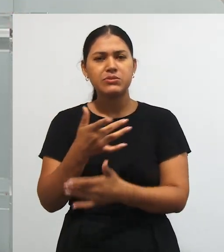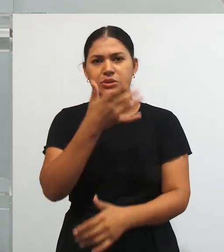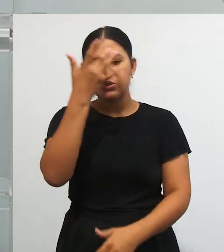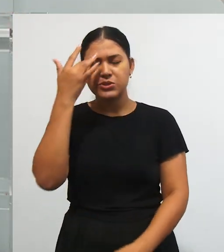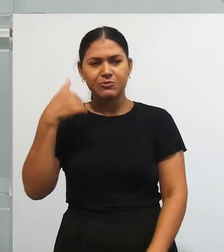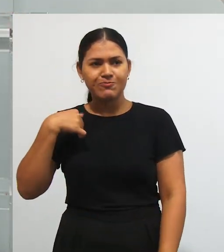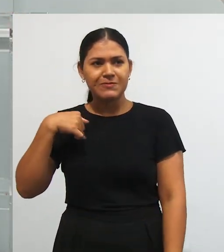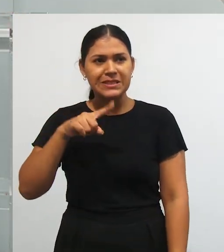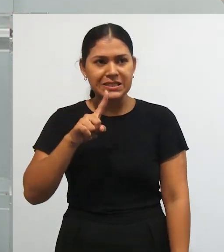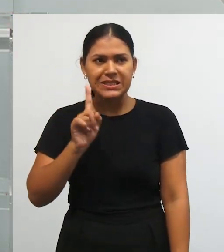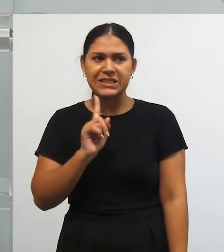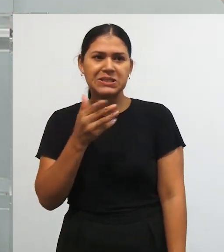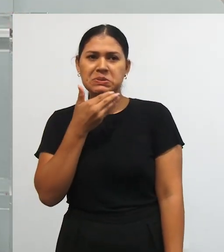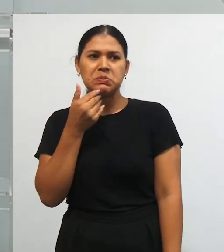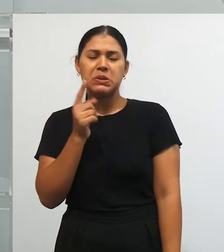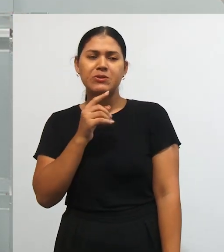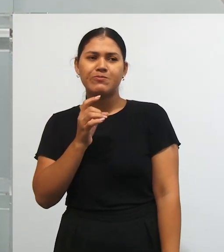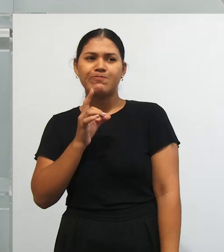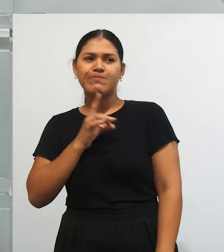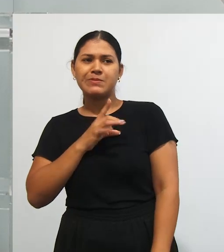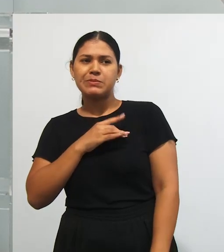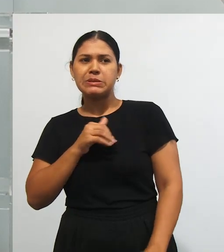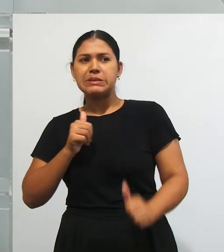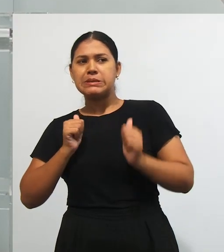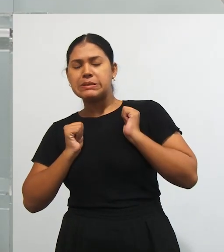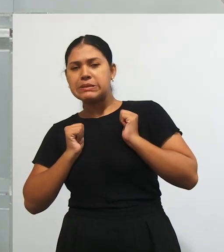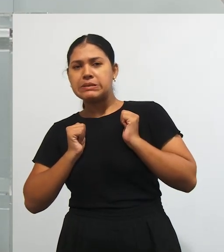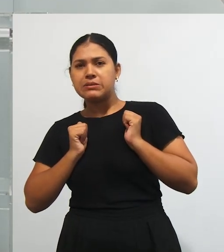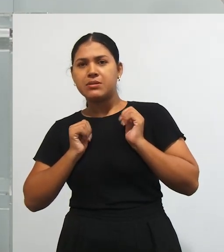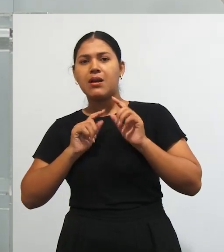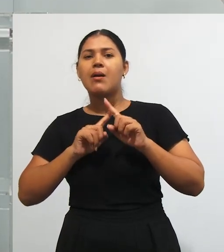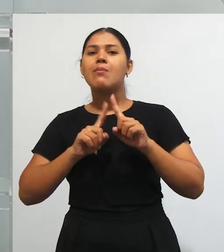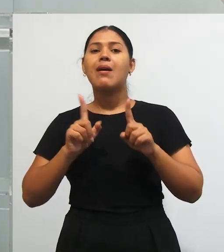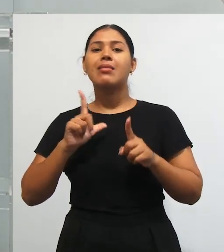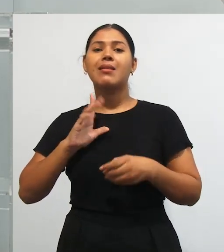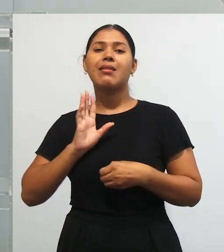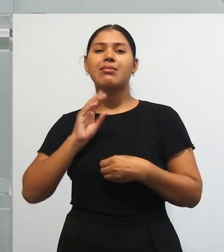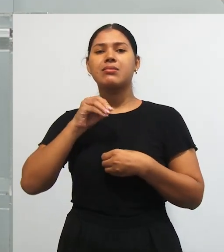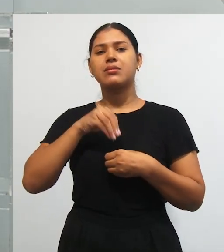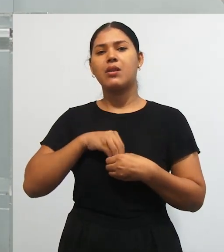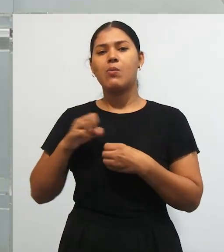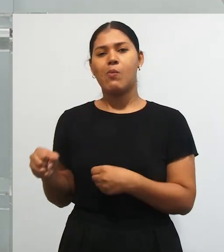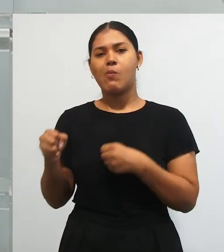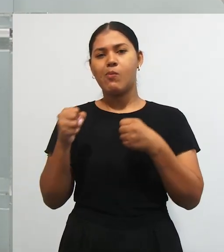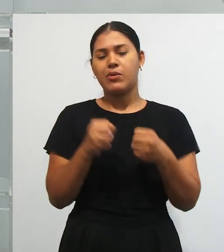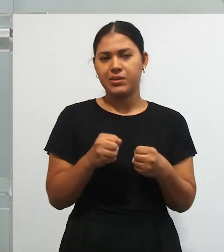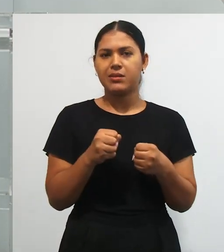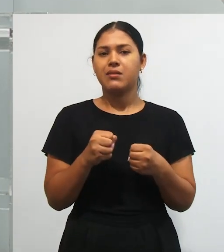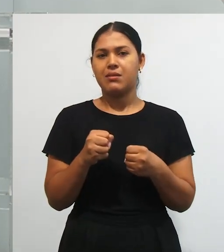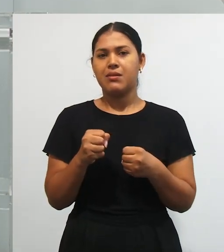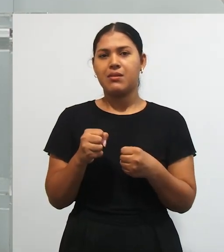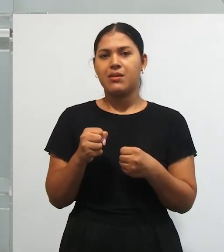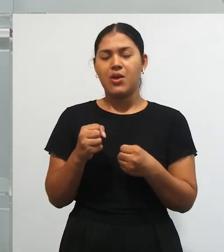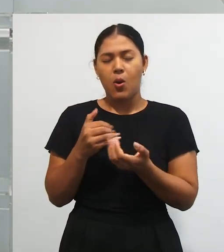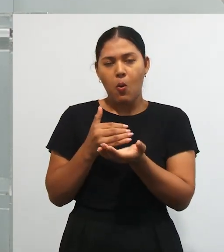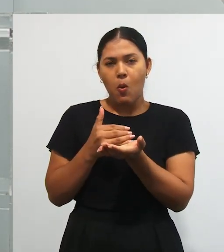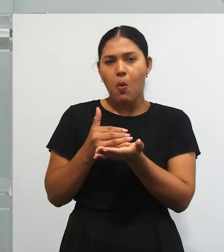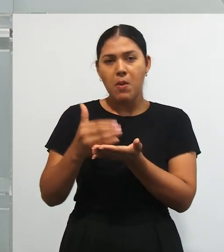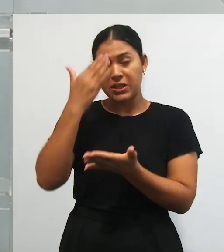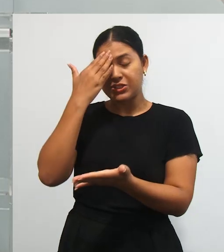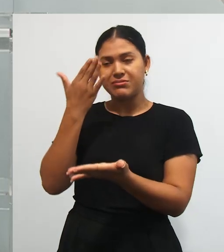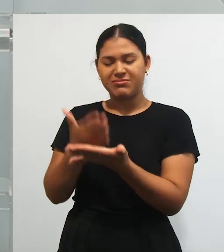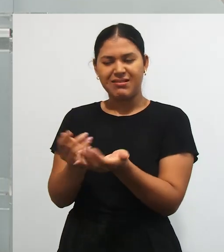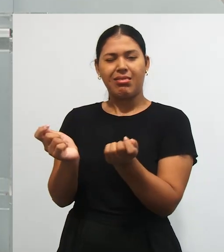ele não tem esse poder, mas ele tem esse poder. E aí, então, ele passa a entender, ele assume